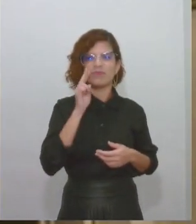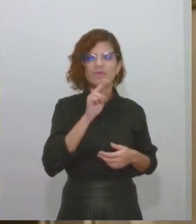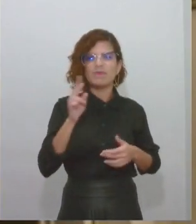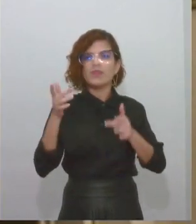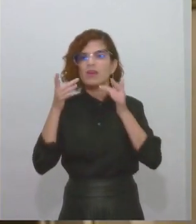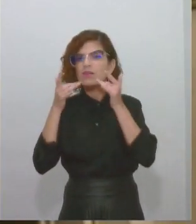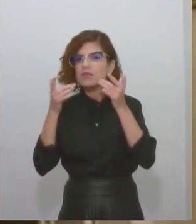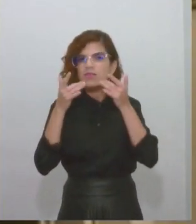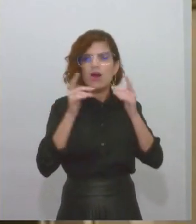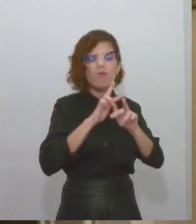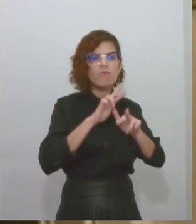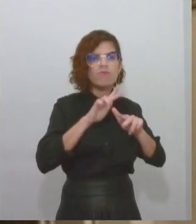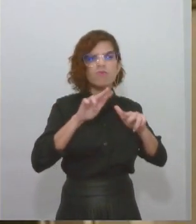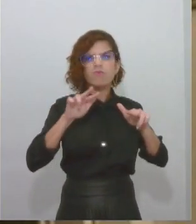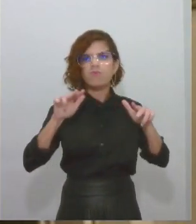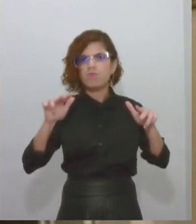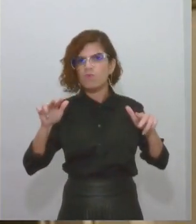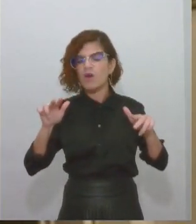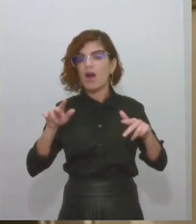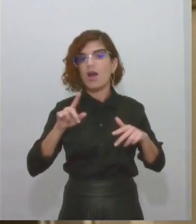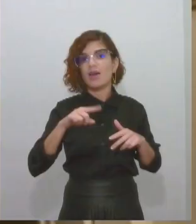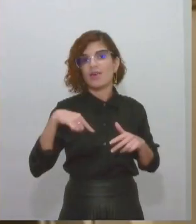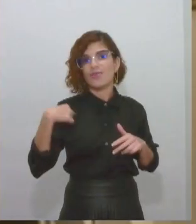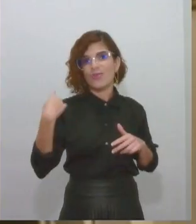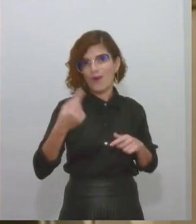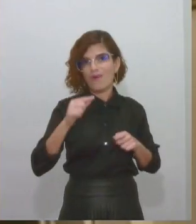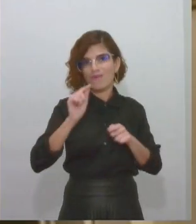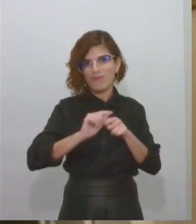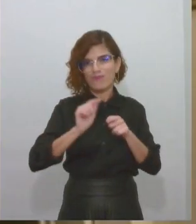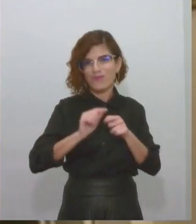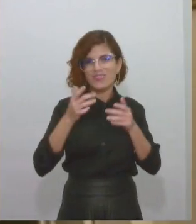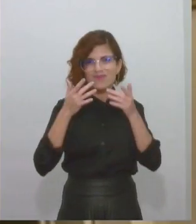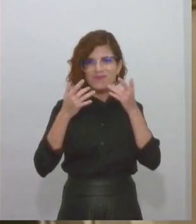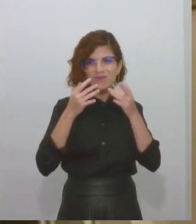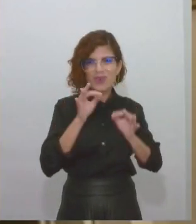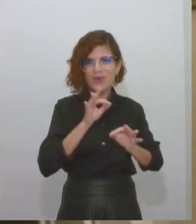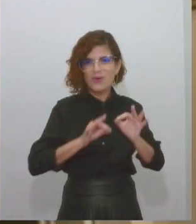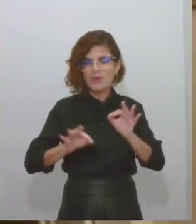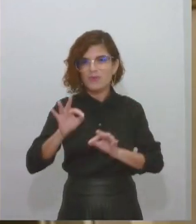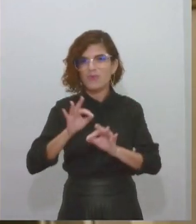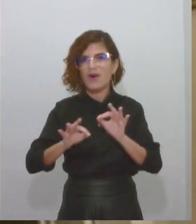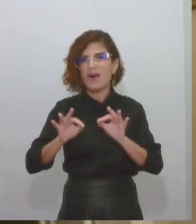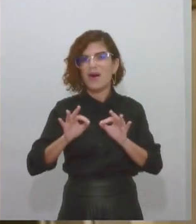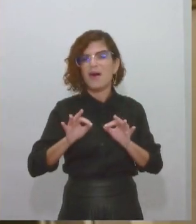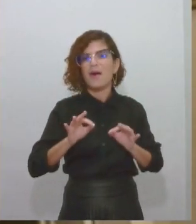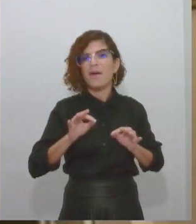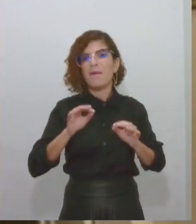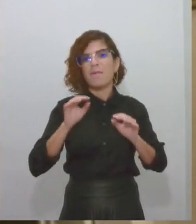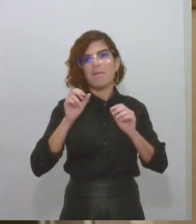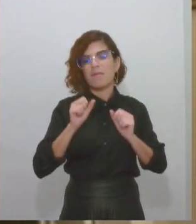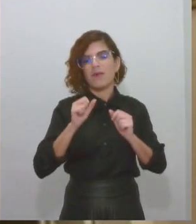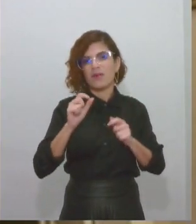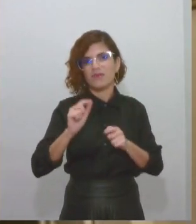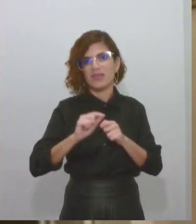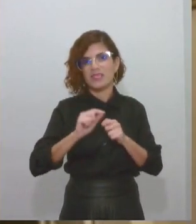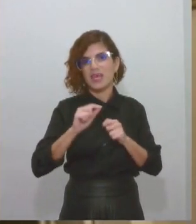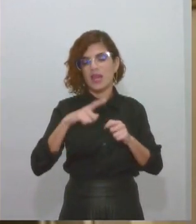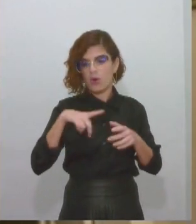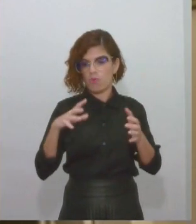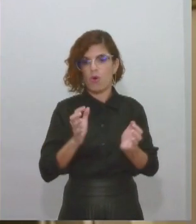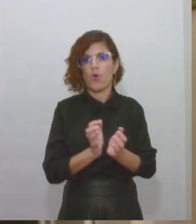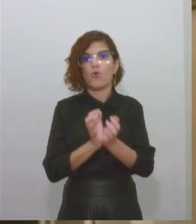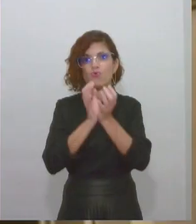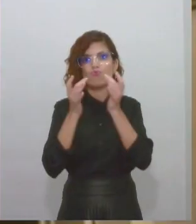as nossas peças teatrais, né? Podemos falar aqui do Mamulengo de Cheiroso, que é um grupo de teatro de bonecos, né?